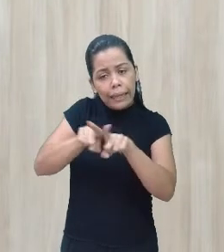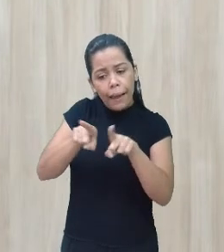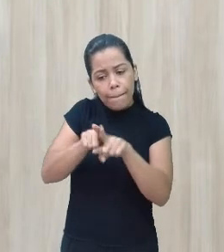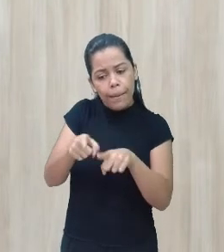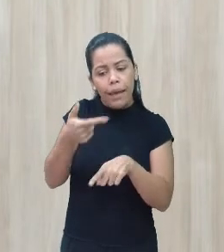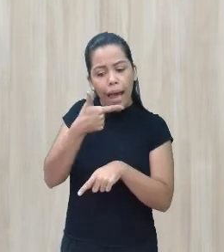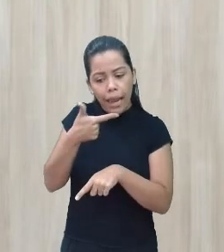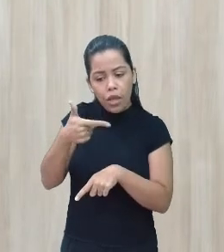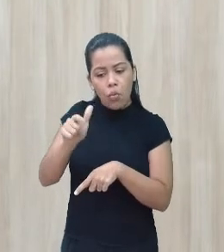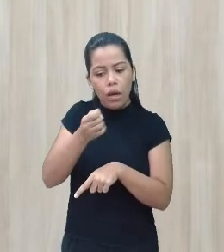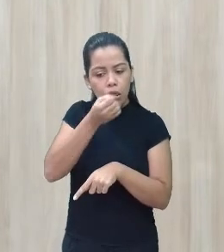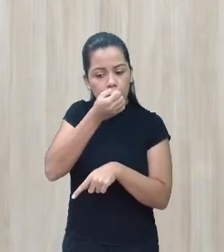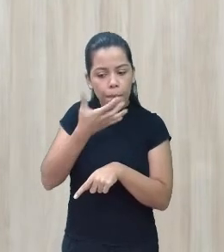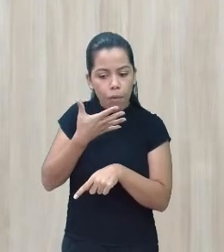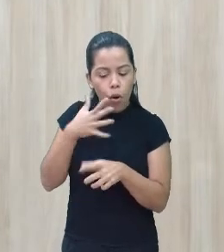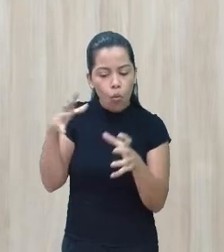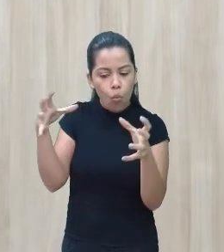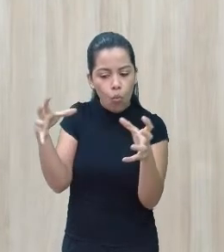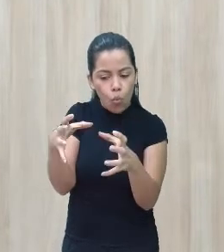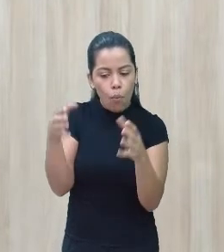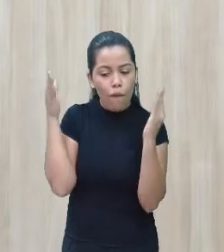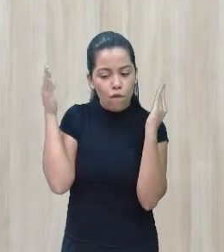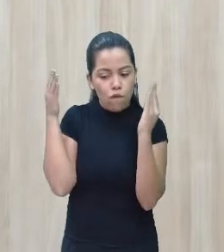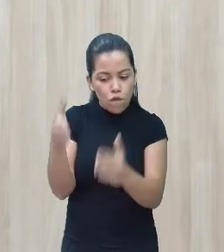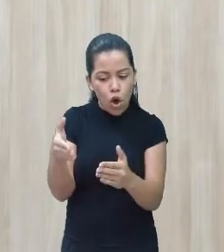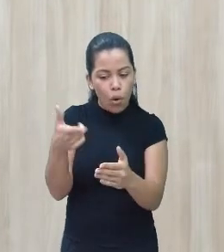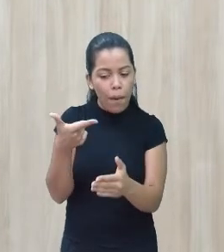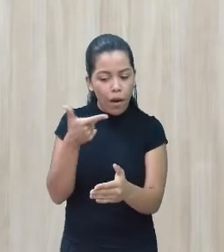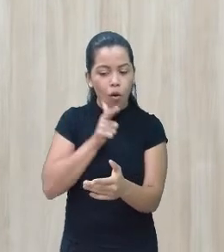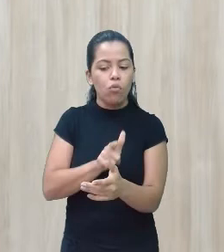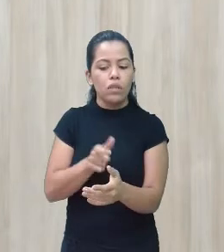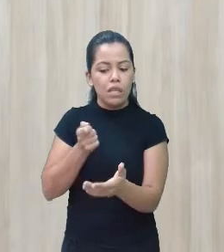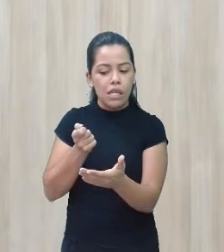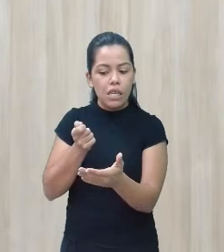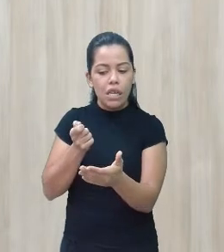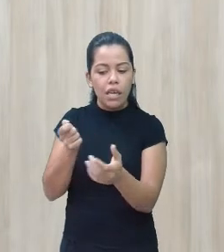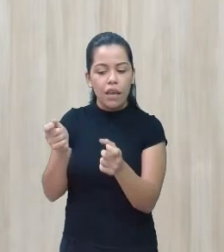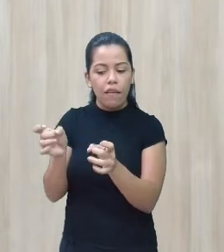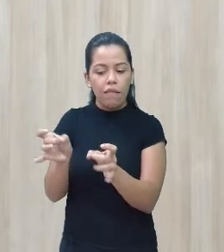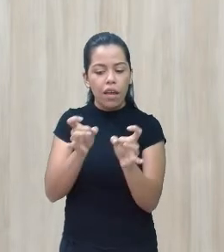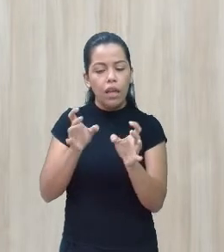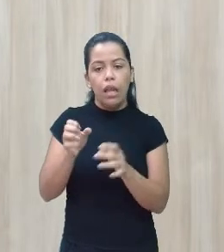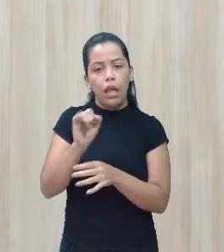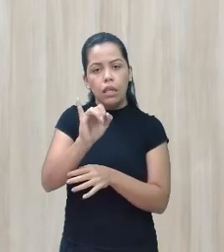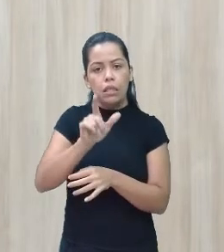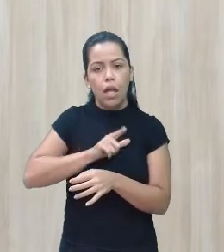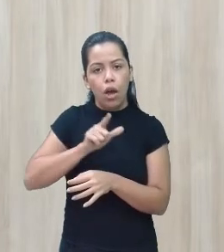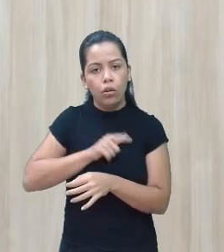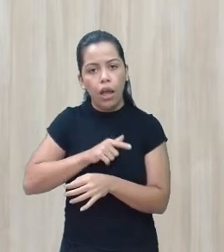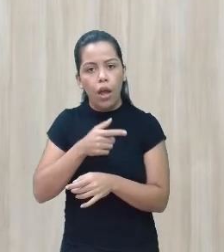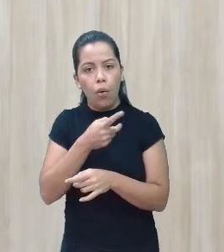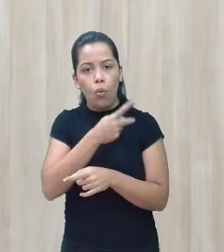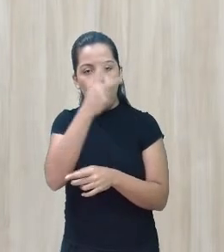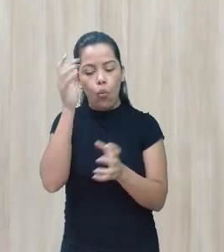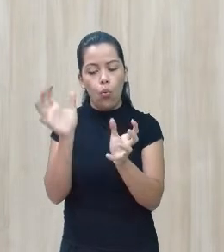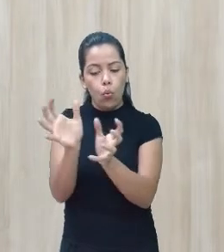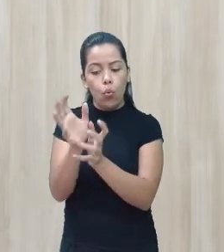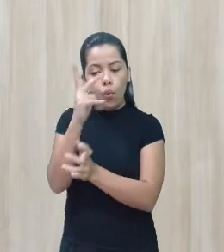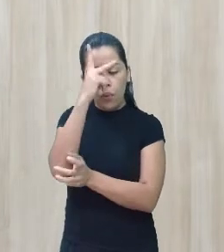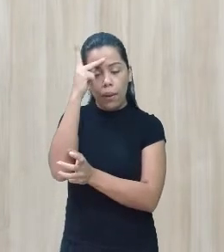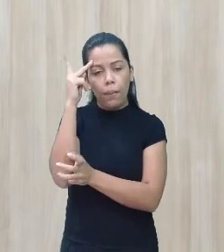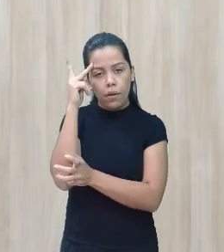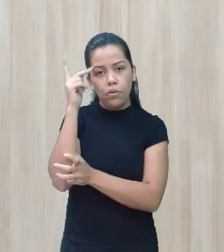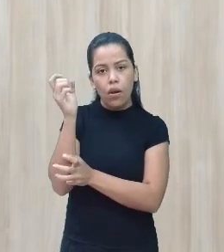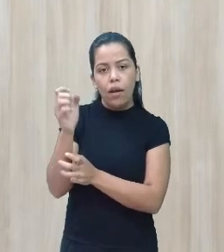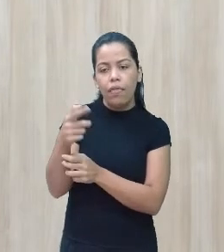para esse público. Então, se o meu público-alvo são pessoas de 20 a 30 anos, eu vou usar uma linguagem que eles